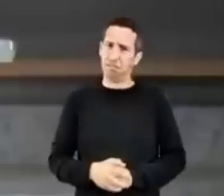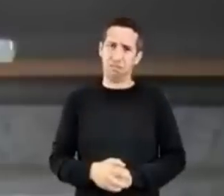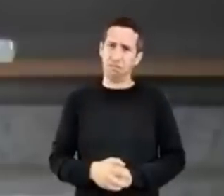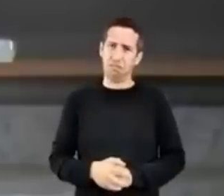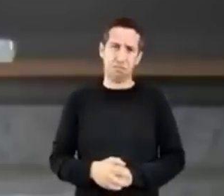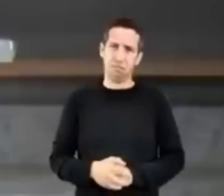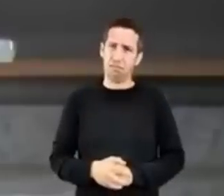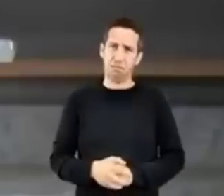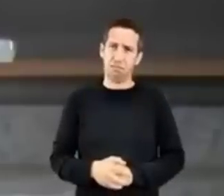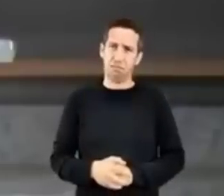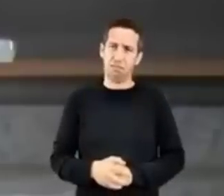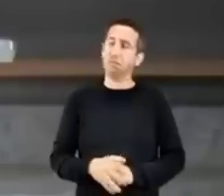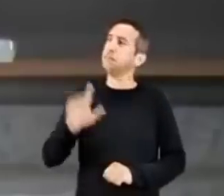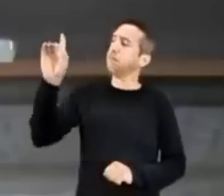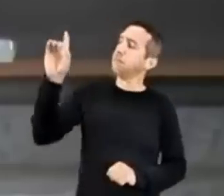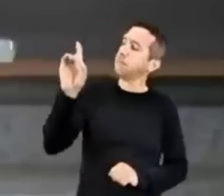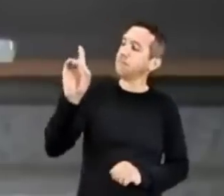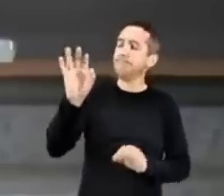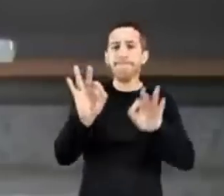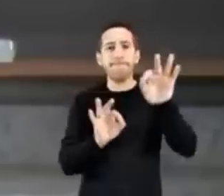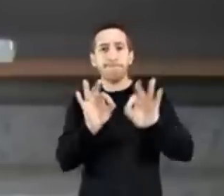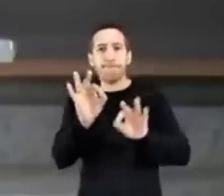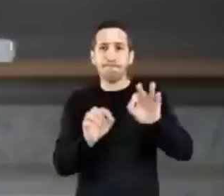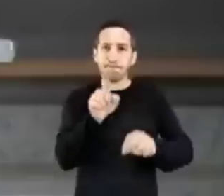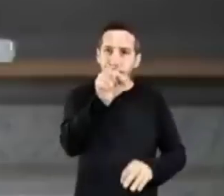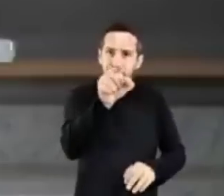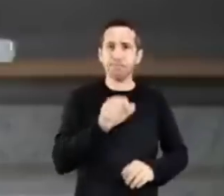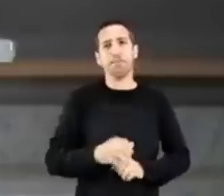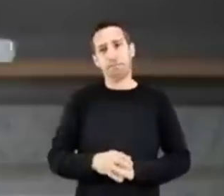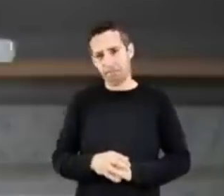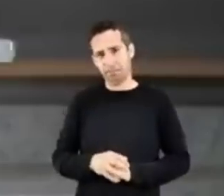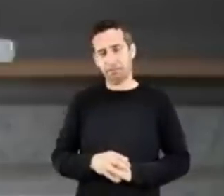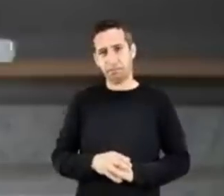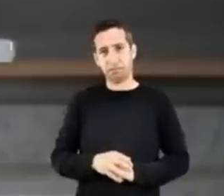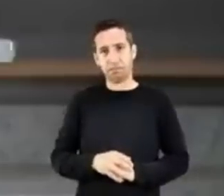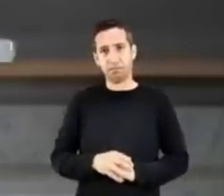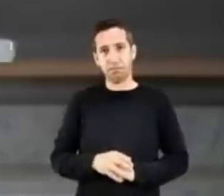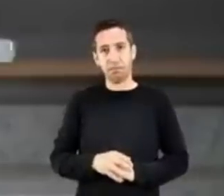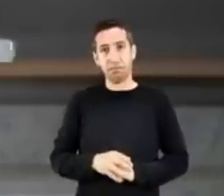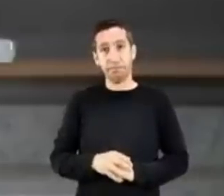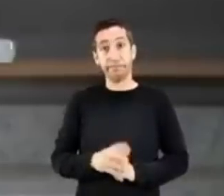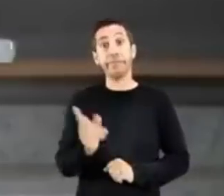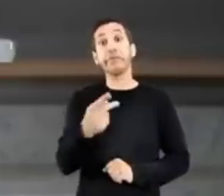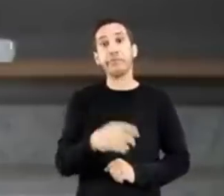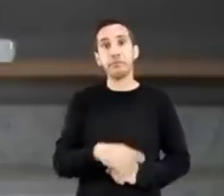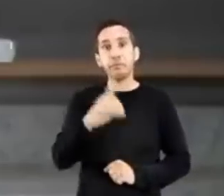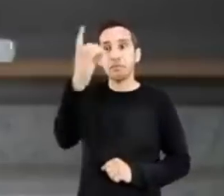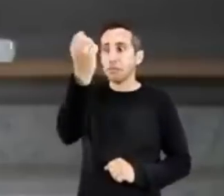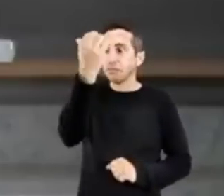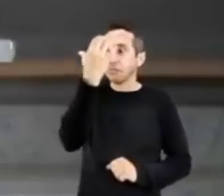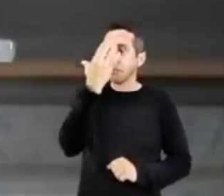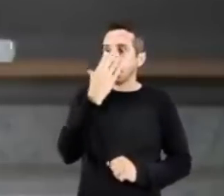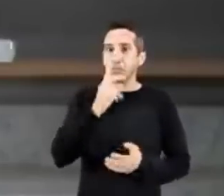a Deus tem um plano para você e a mulher diz assim e não é que Deus me abençoa mesmo os